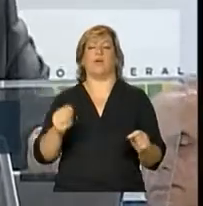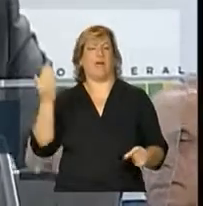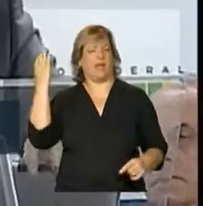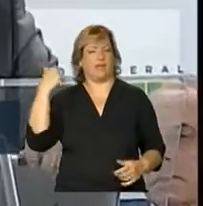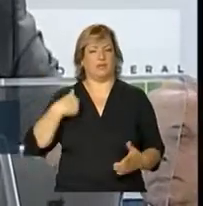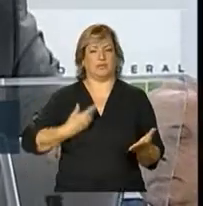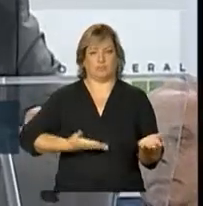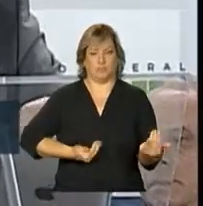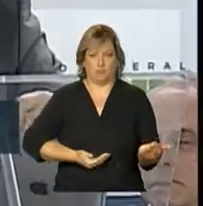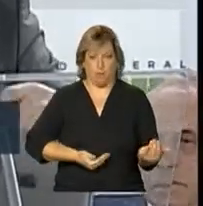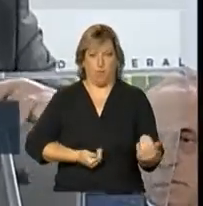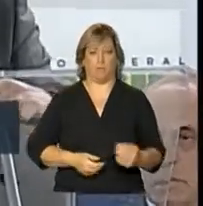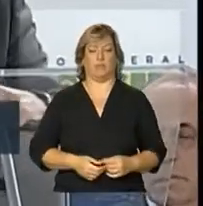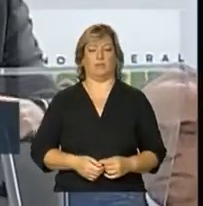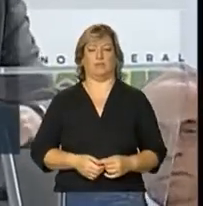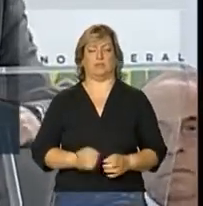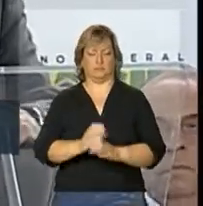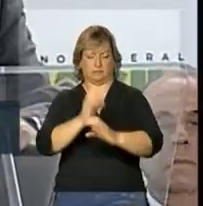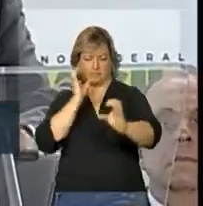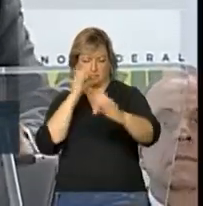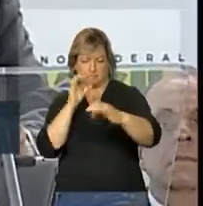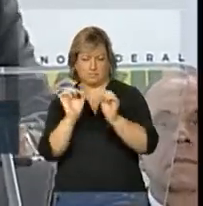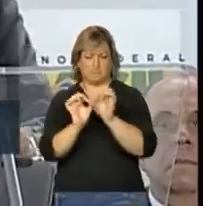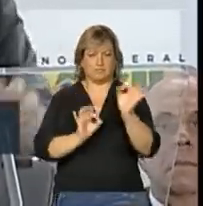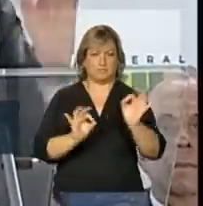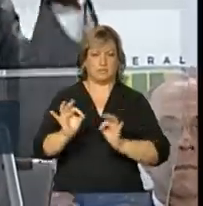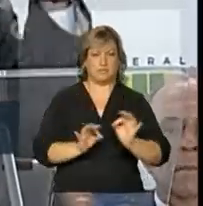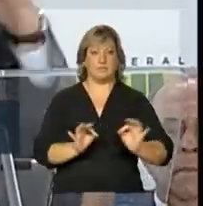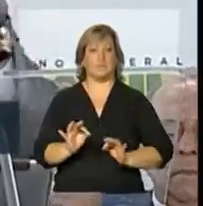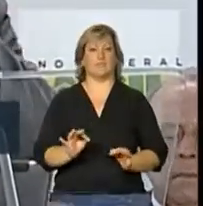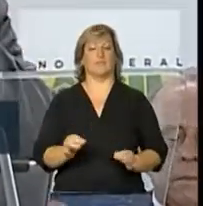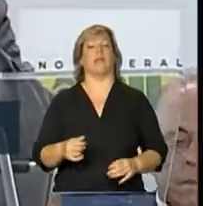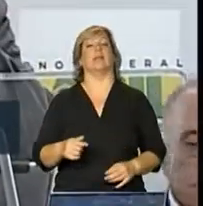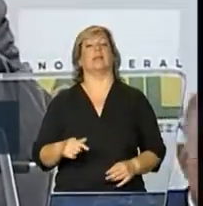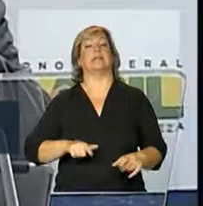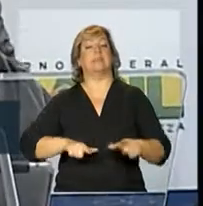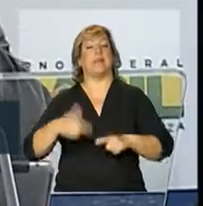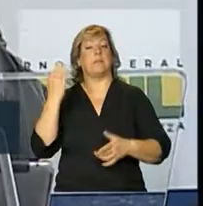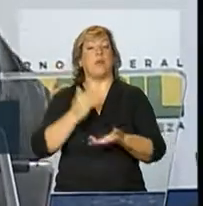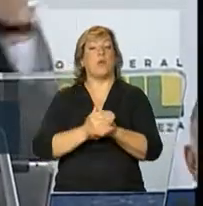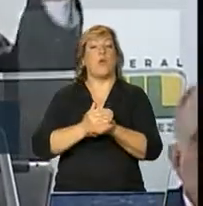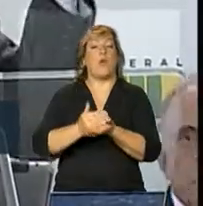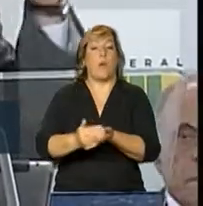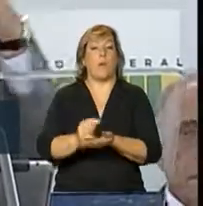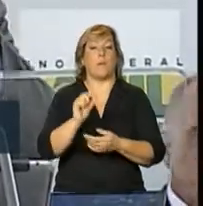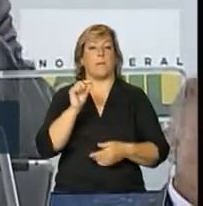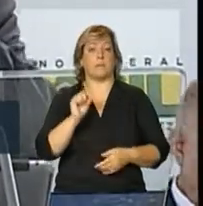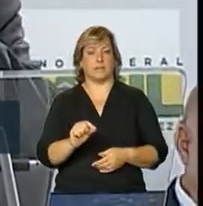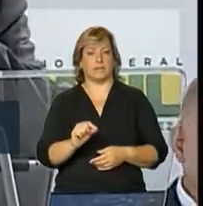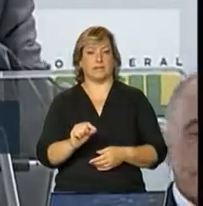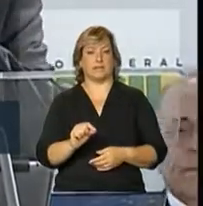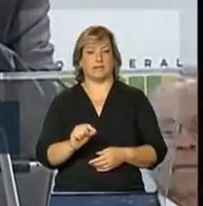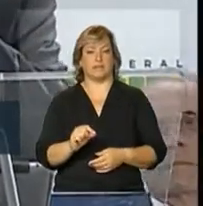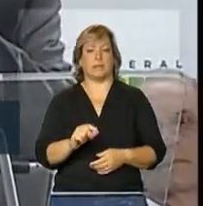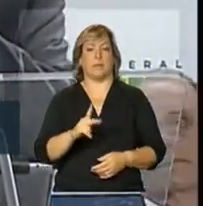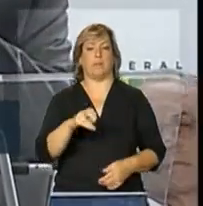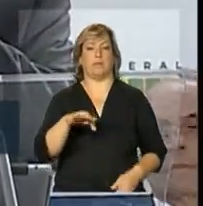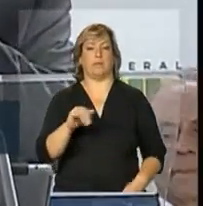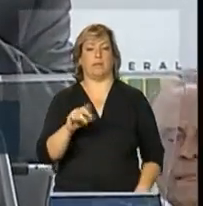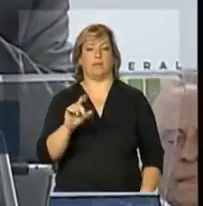jovem, engenheiro, trabalhar no início do terminal da Ponta da